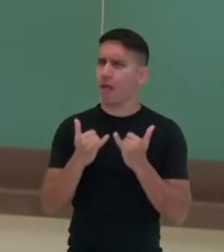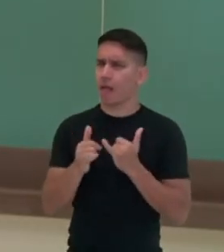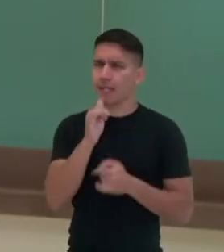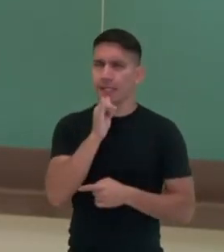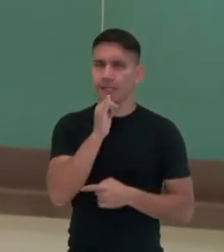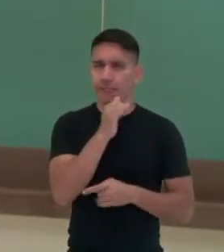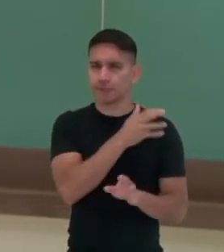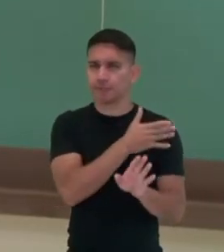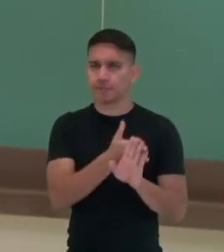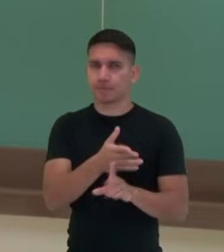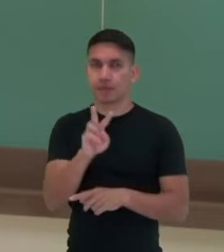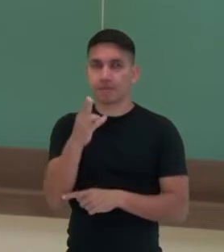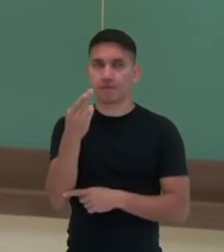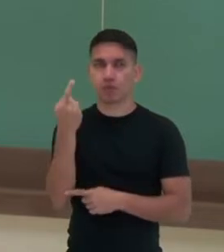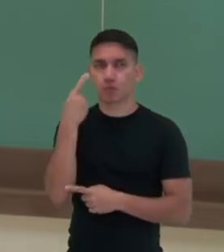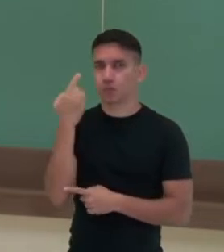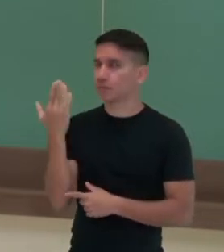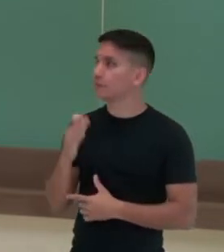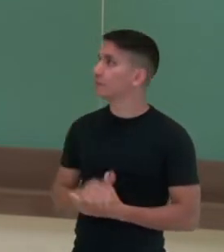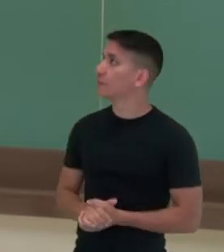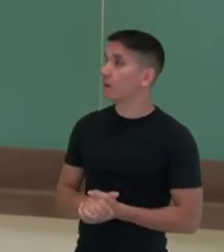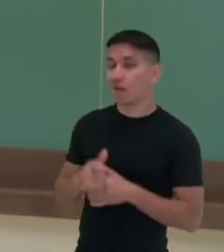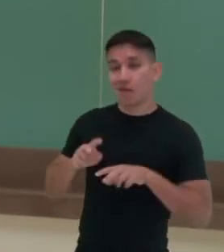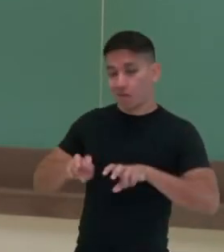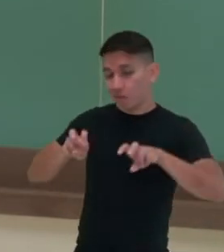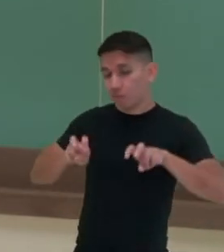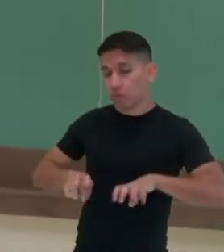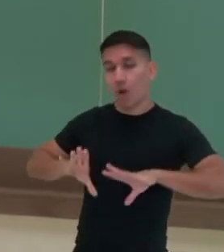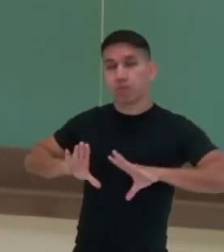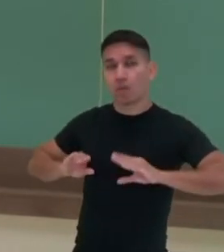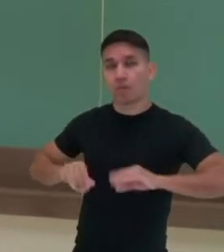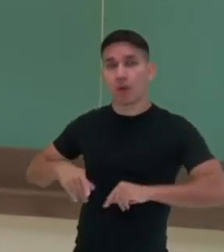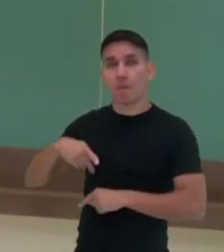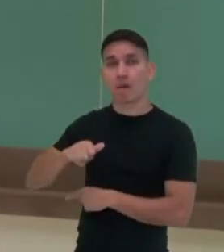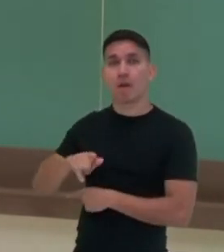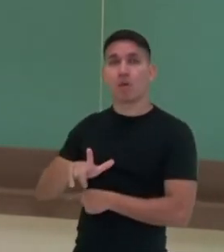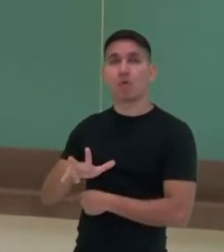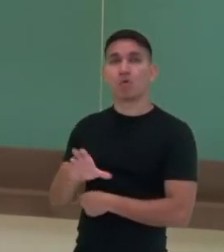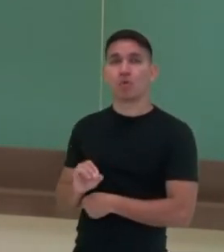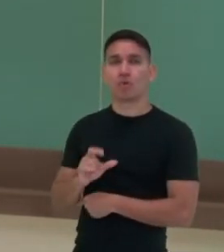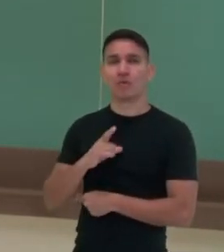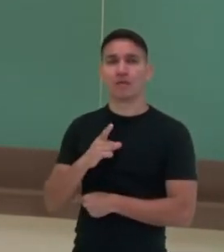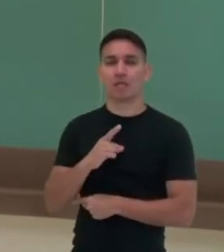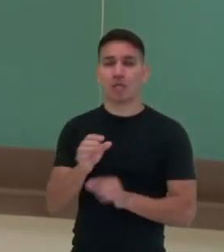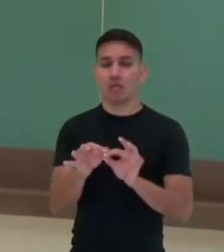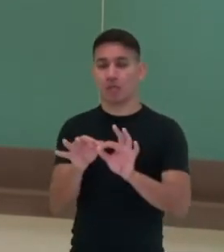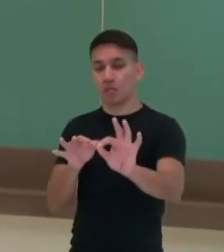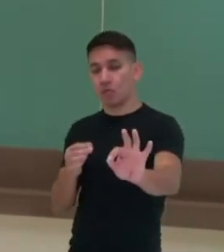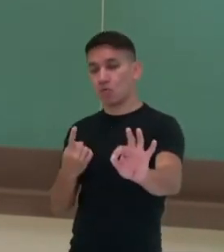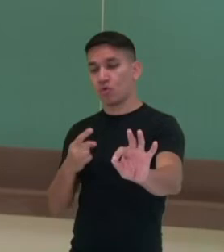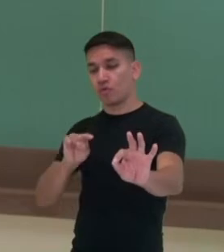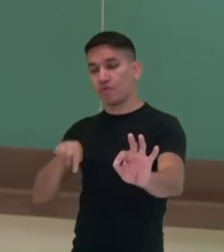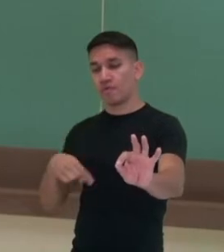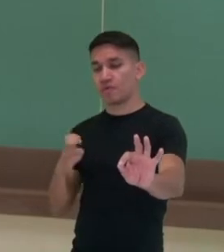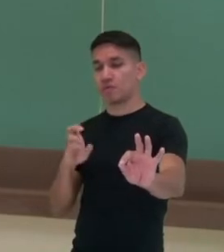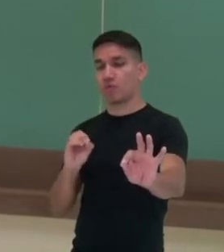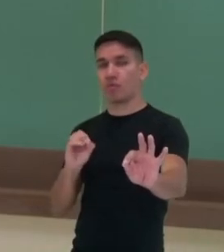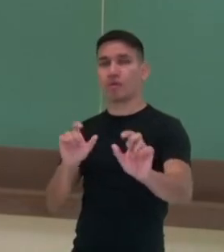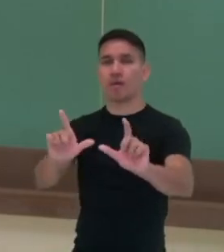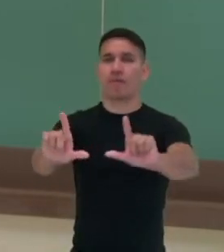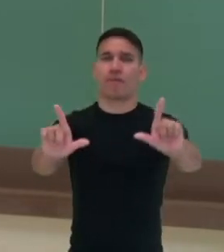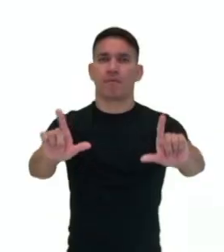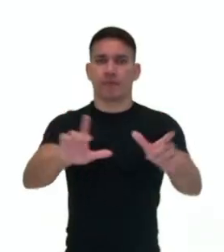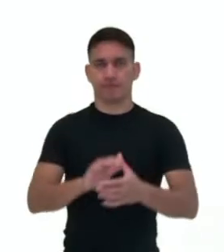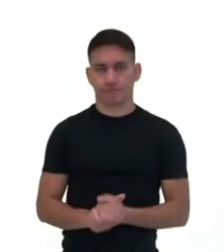exemplo que a gente viu. Olha lá. Então, agora é o sofá de Paulo. Está a 1,50 metros ali do televisor. Qual deve